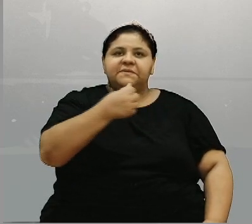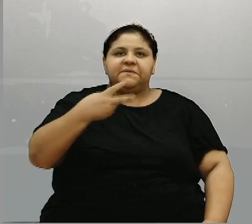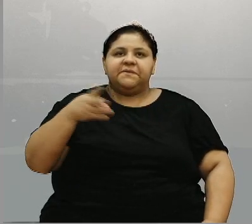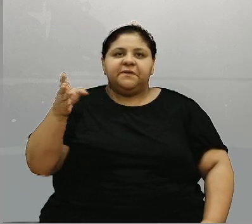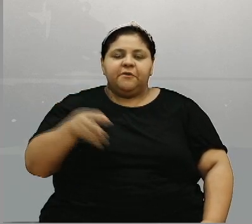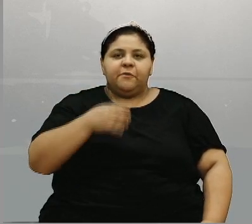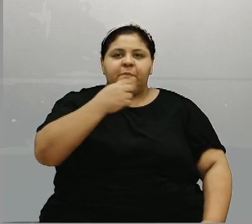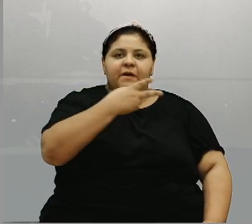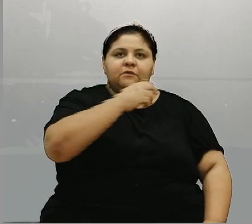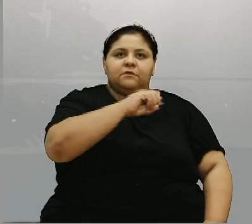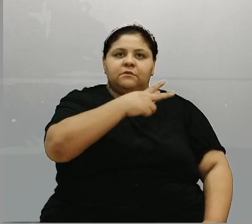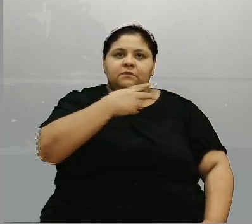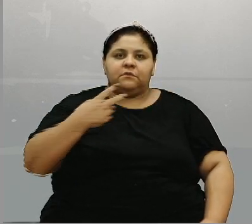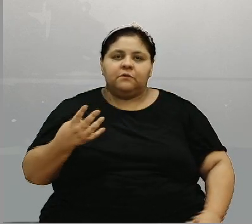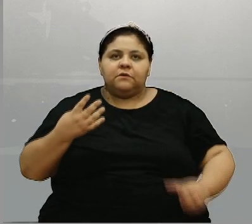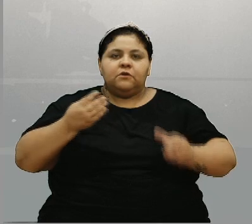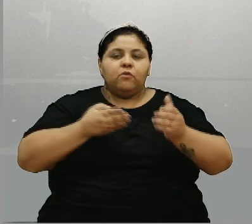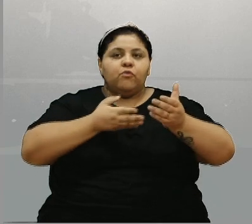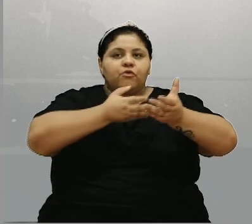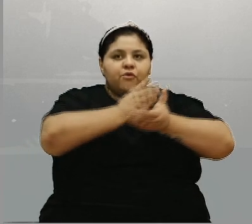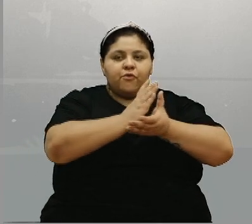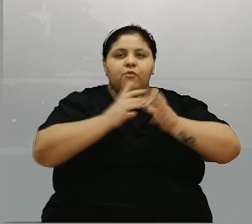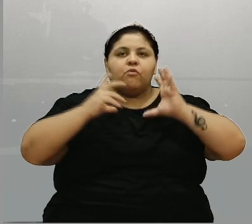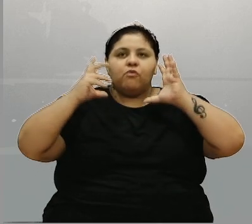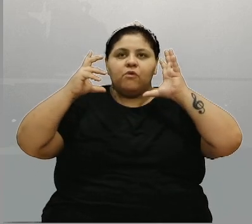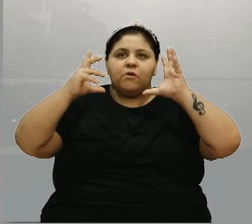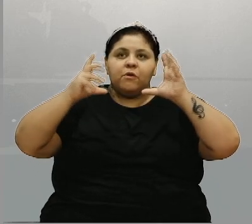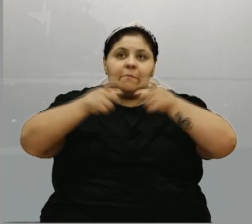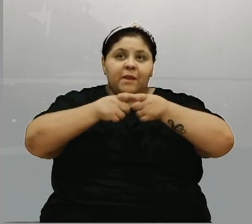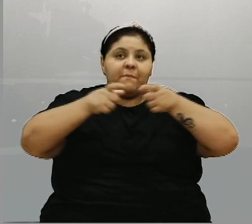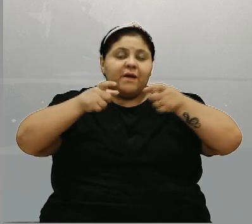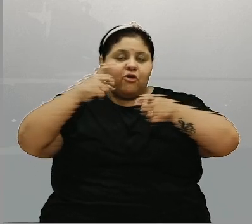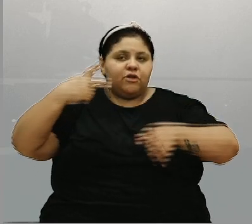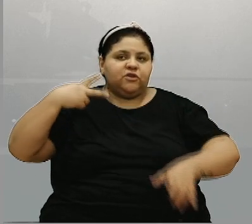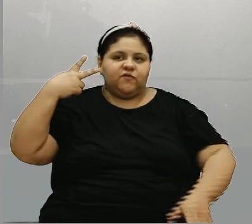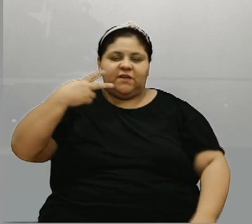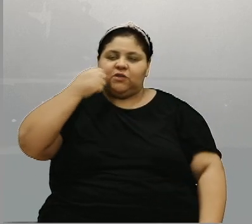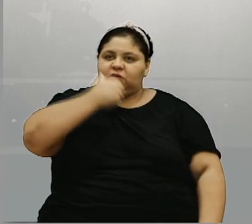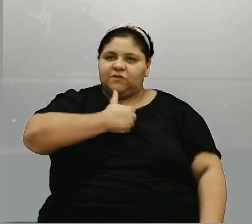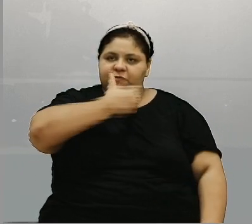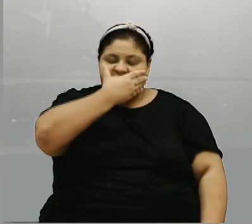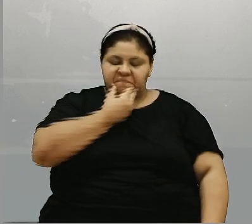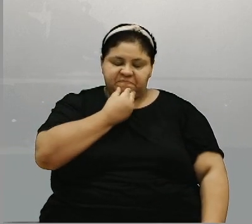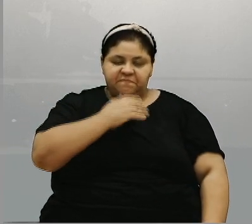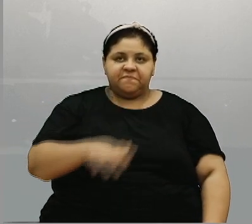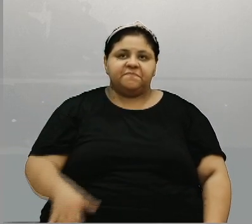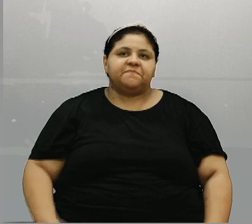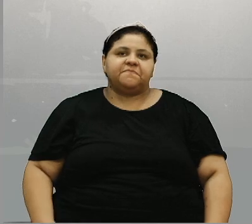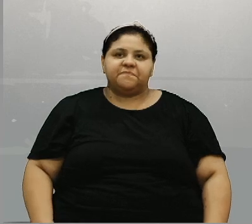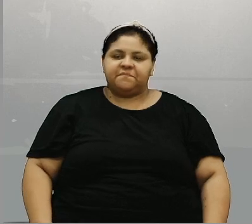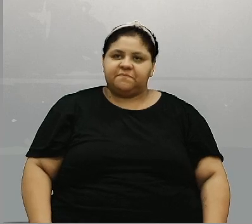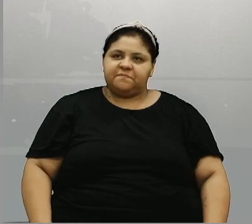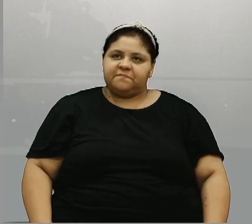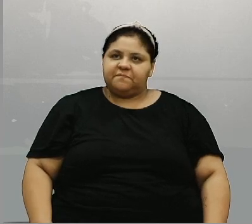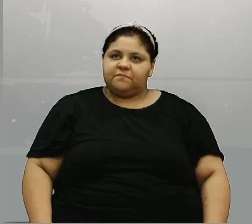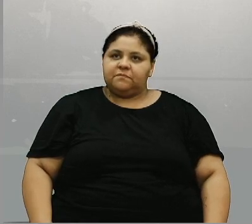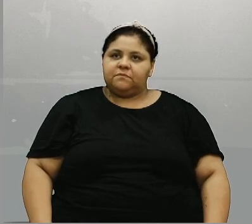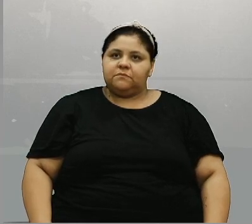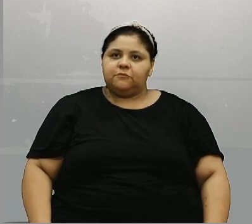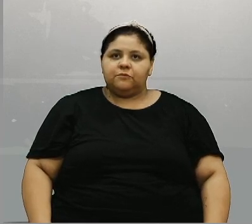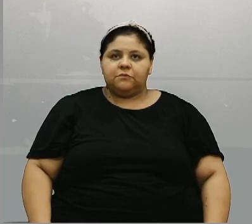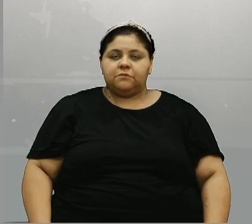162/2024 foi aprovado por unanimidade das vereadoras e vereadores.